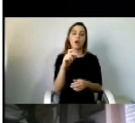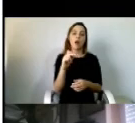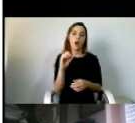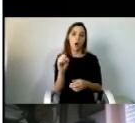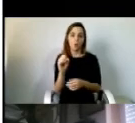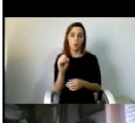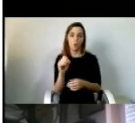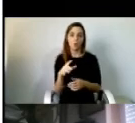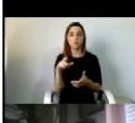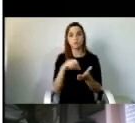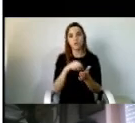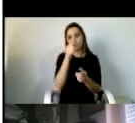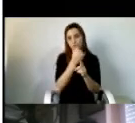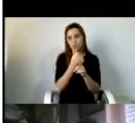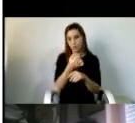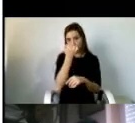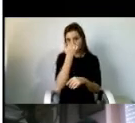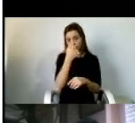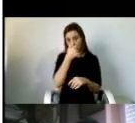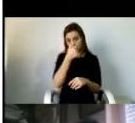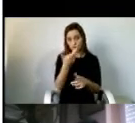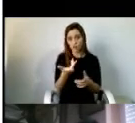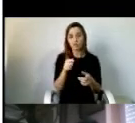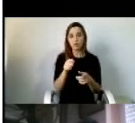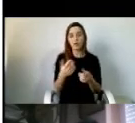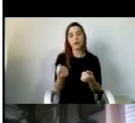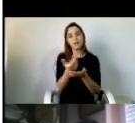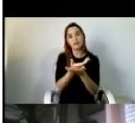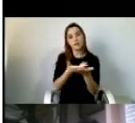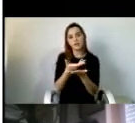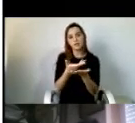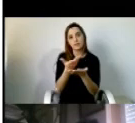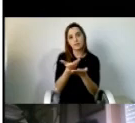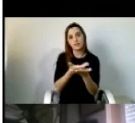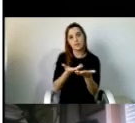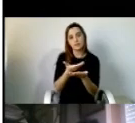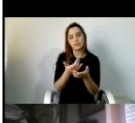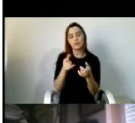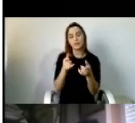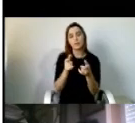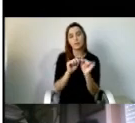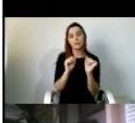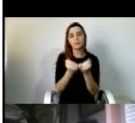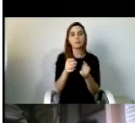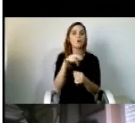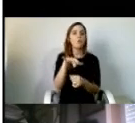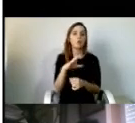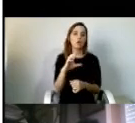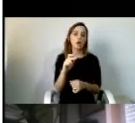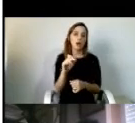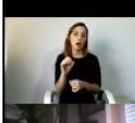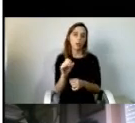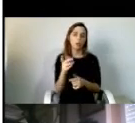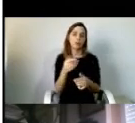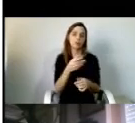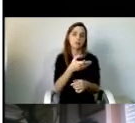Portanto, a sua rede social e as suas interações sociais decorrem no CAL, para